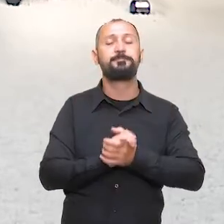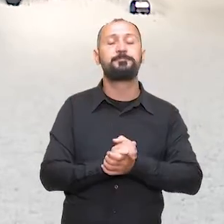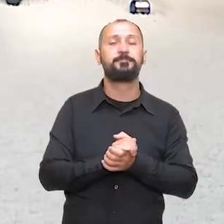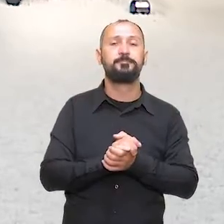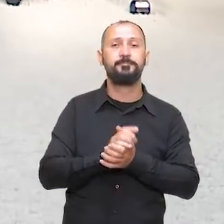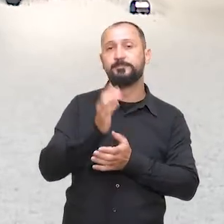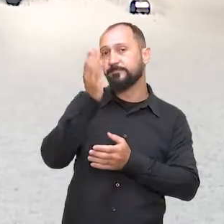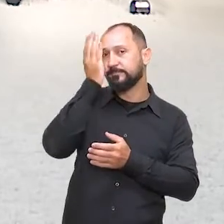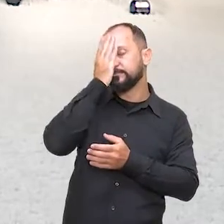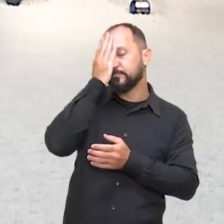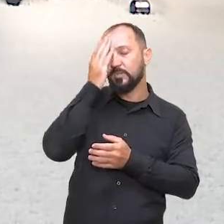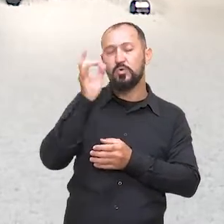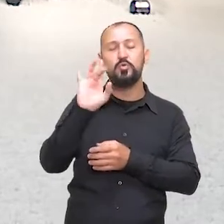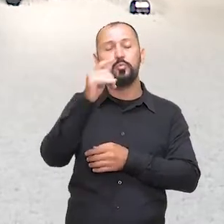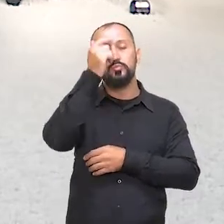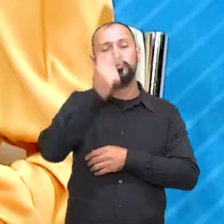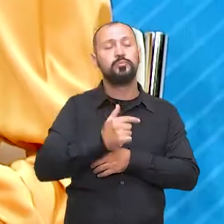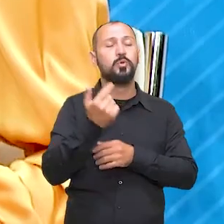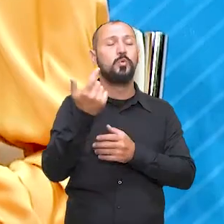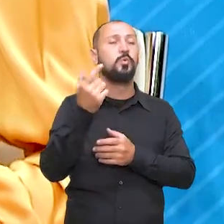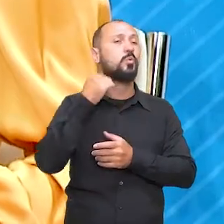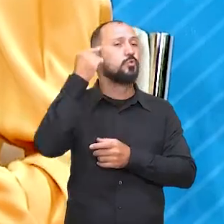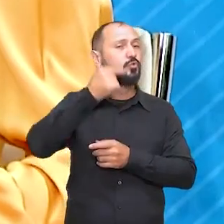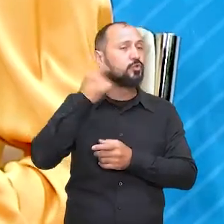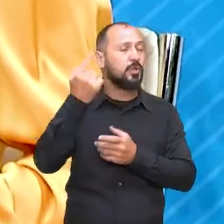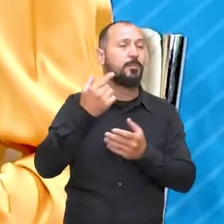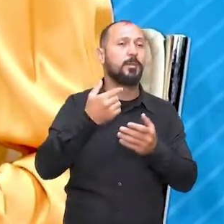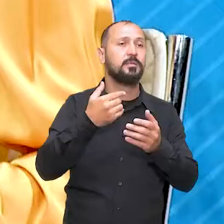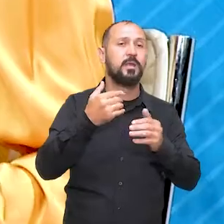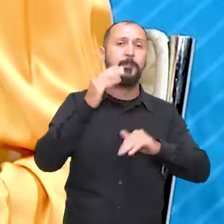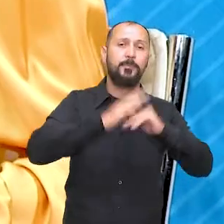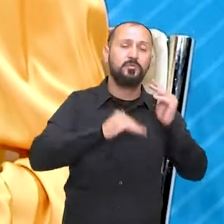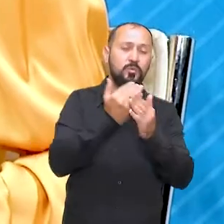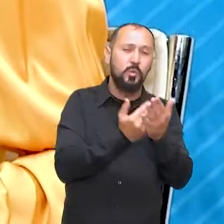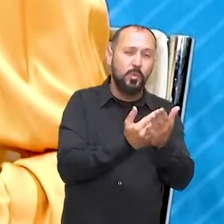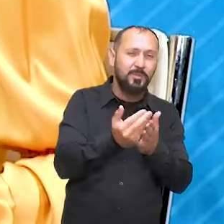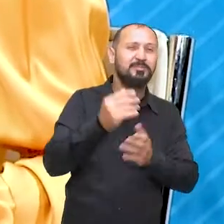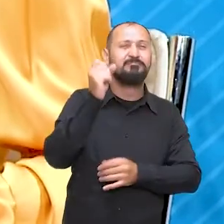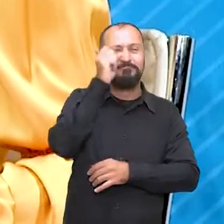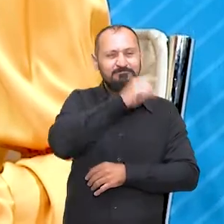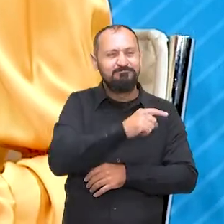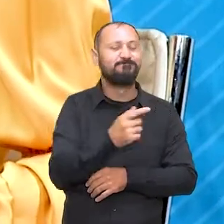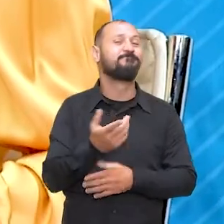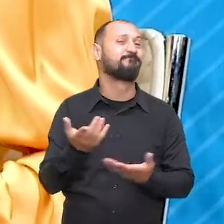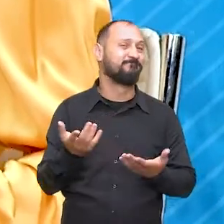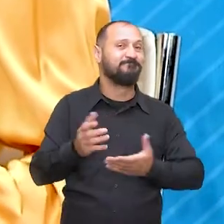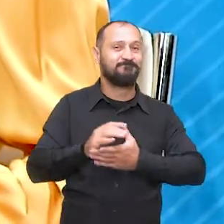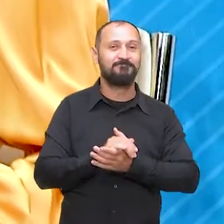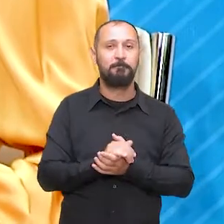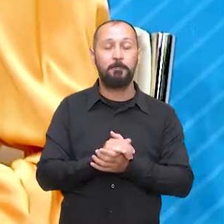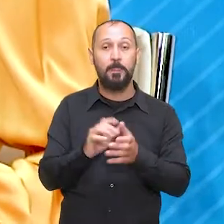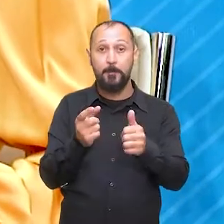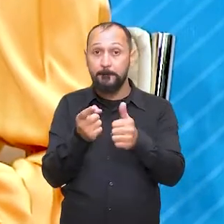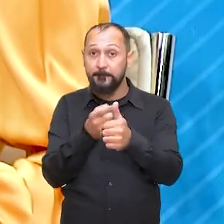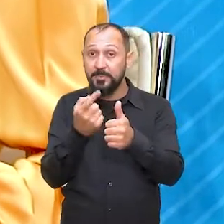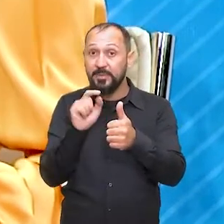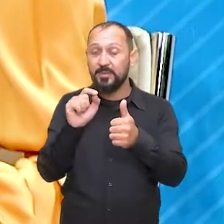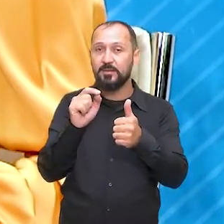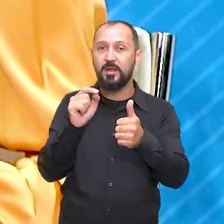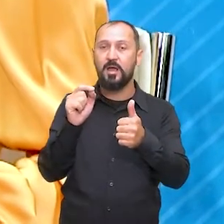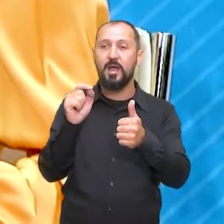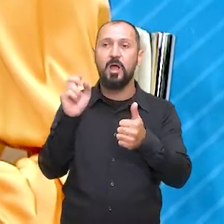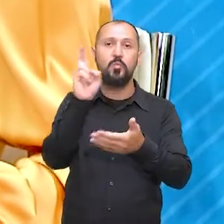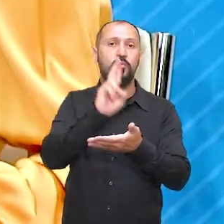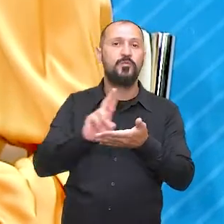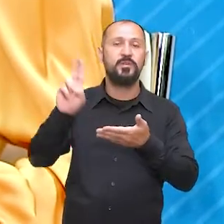integração inicial com as comissões, sem dúvida. A gente sabe que não só o direito, né, mas todas as profissões, no início, é